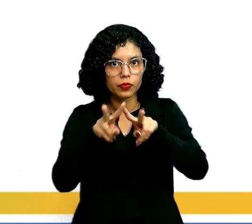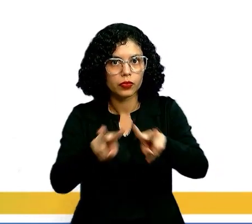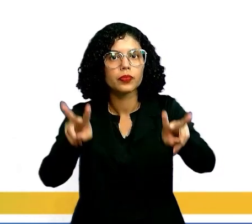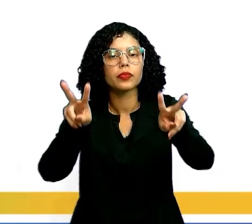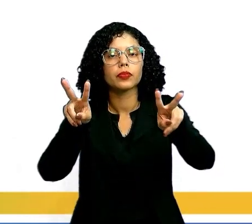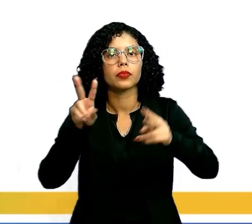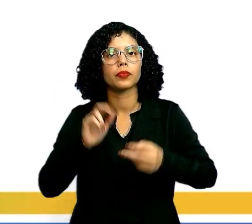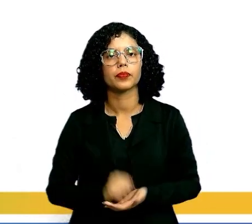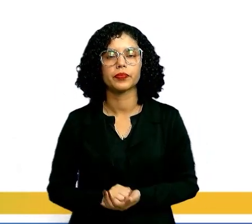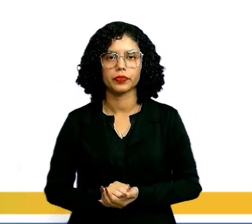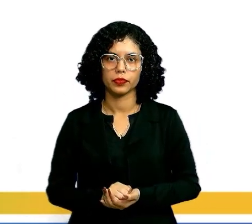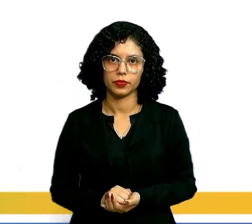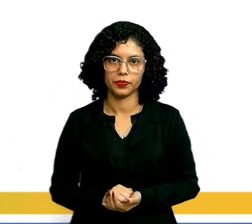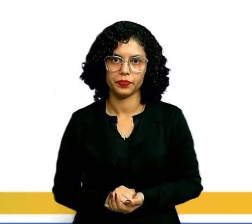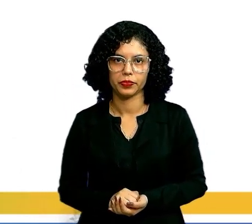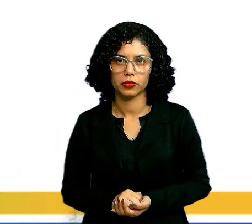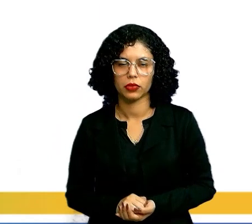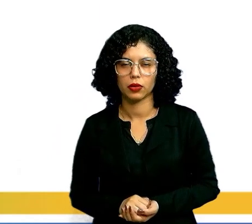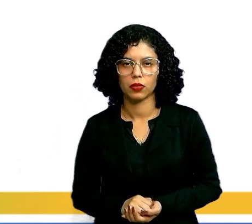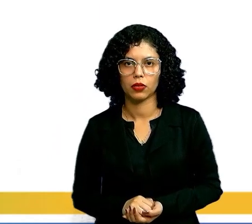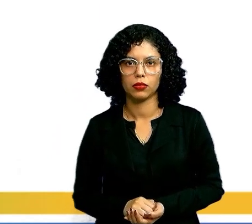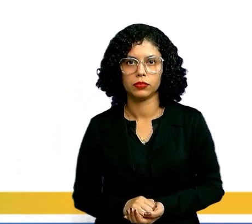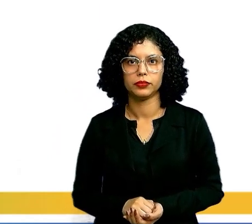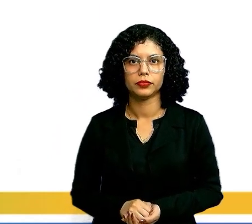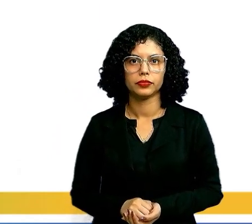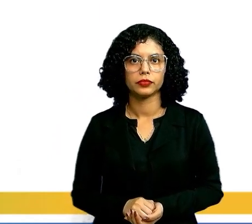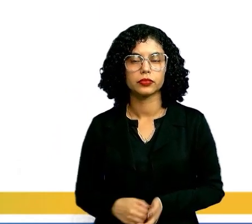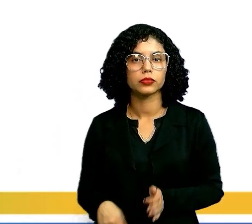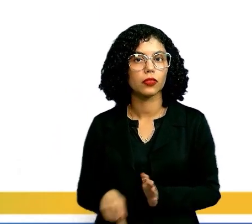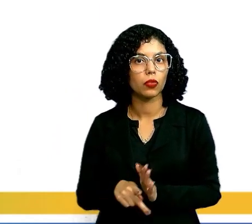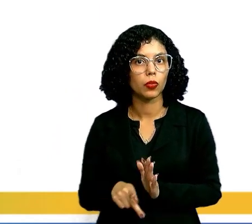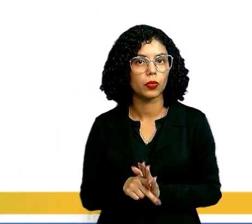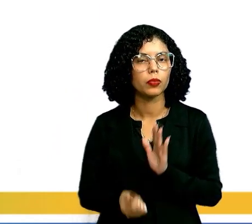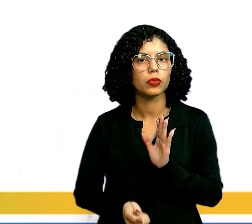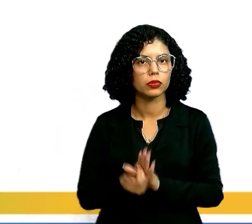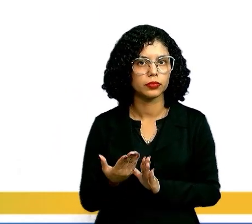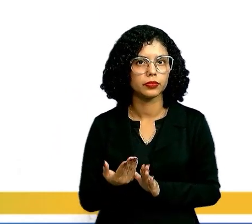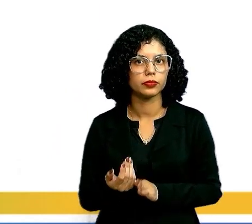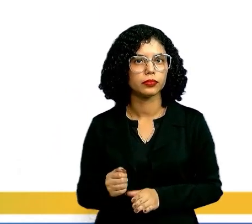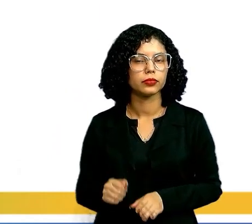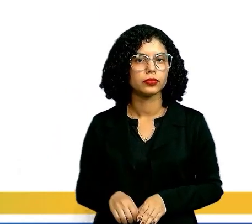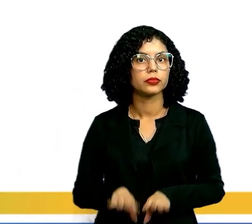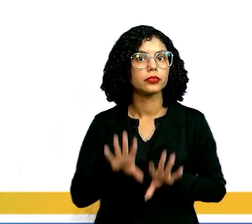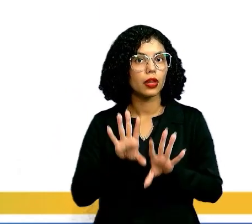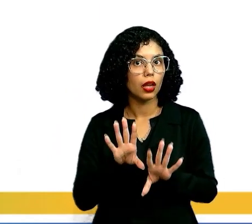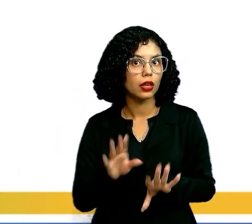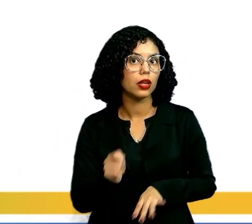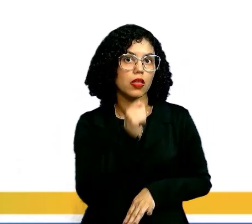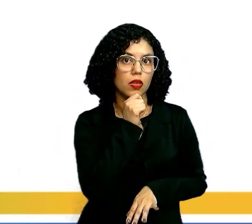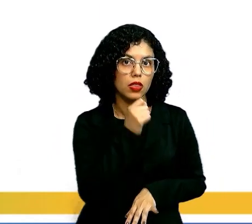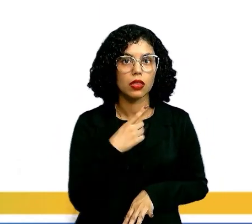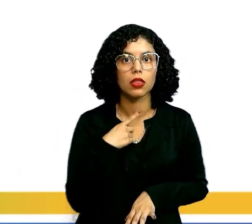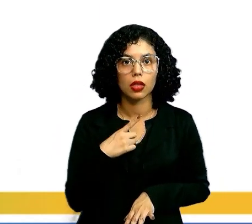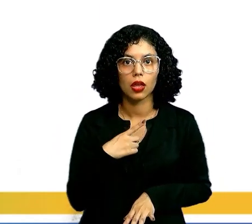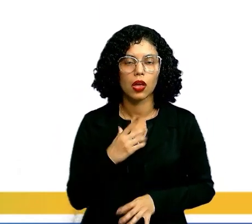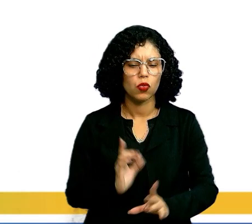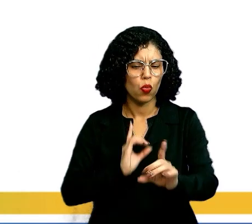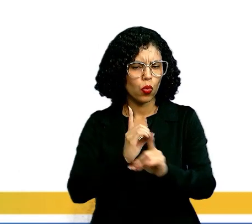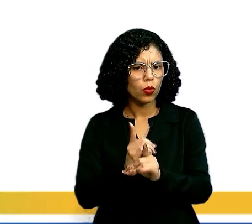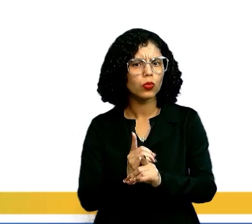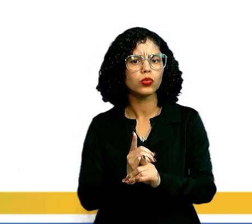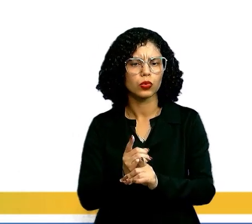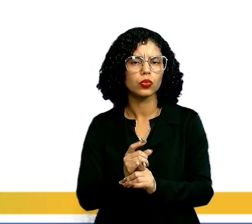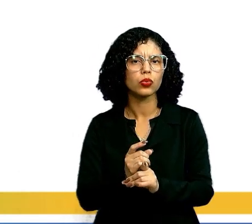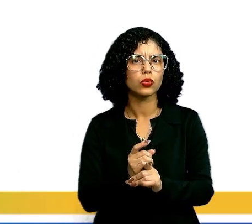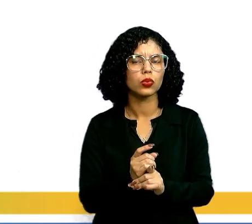a verdade no corpo visível de sua própria existência A então identificação